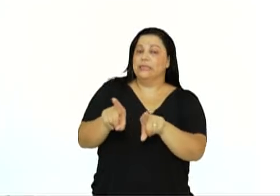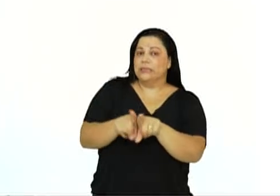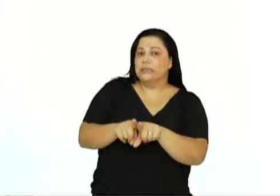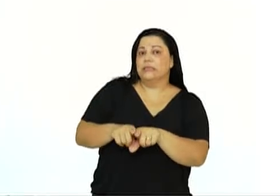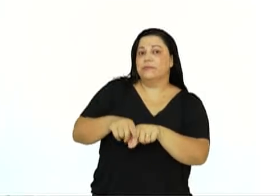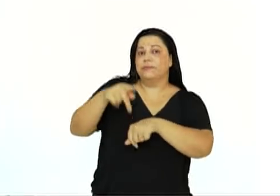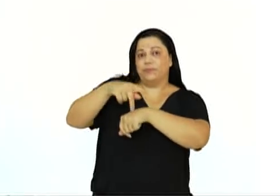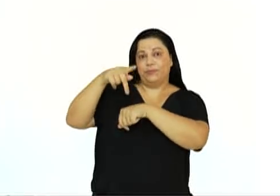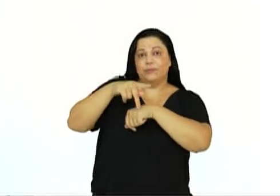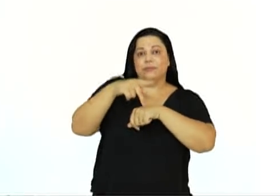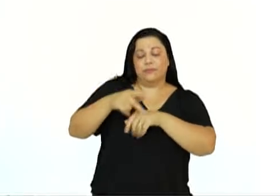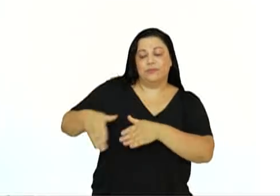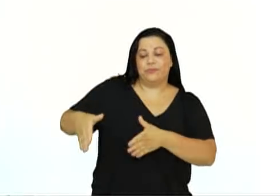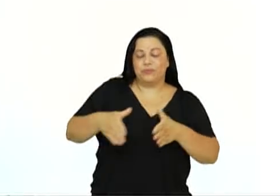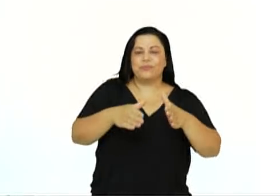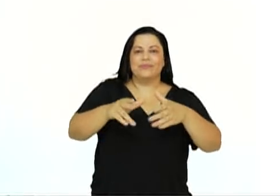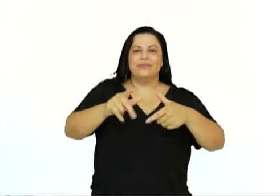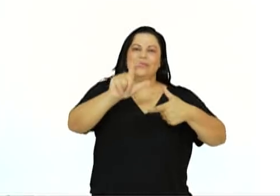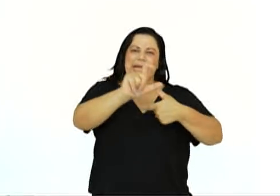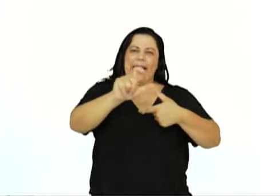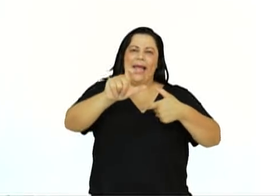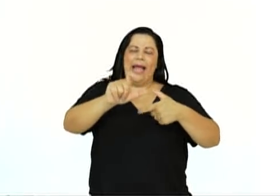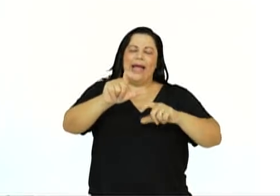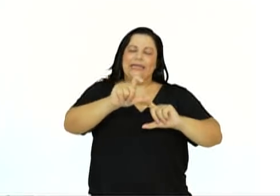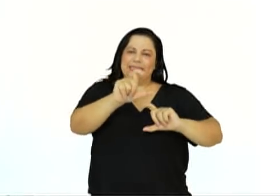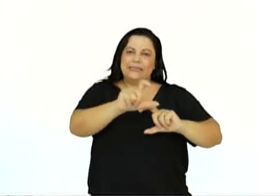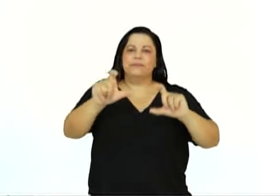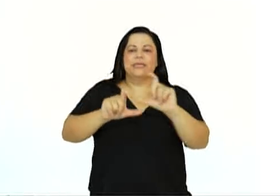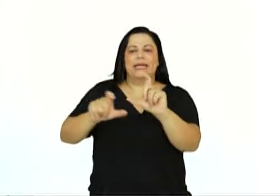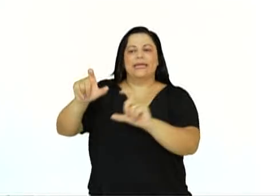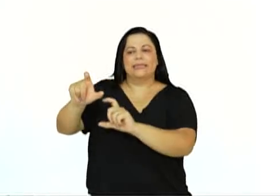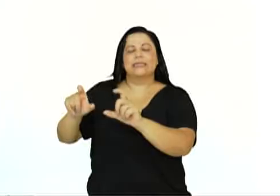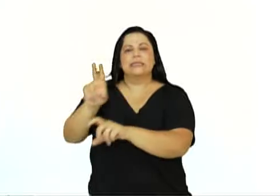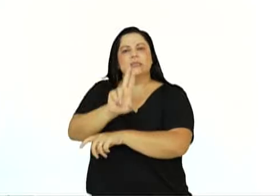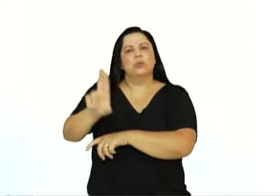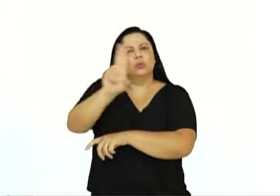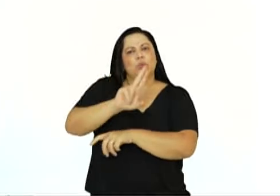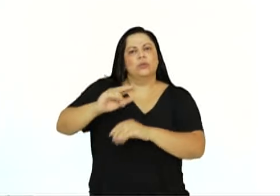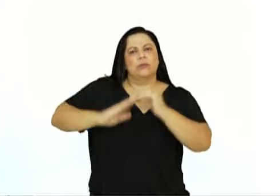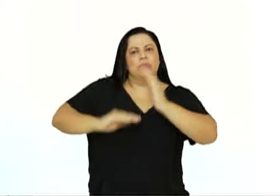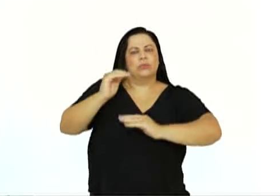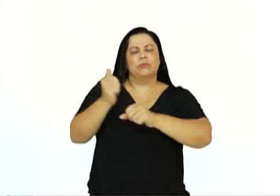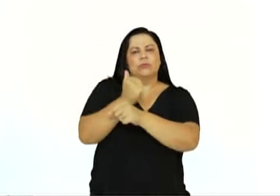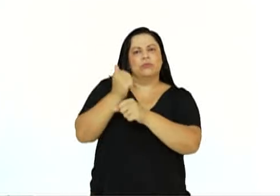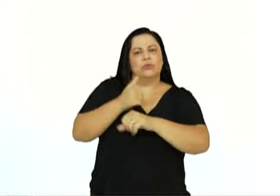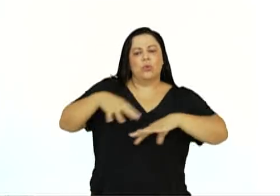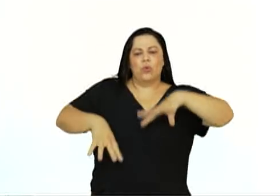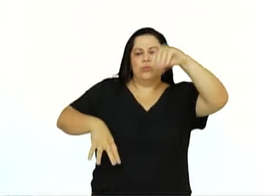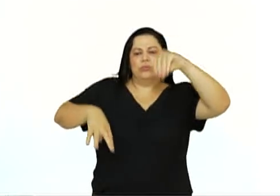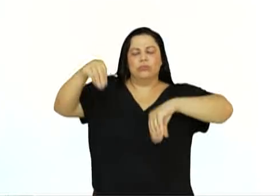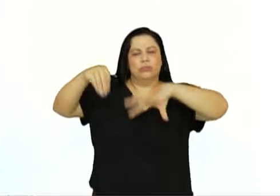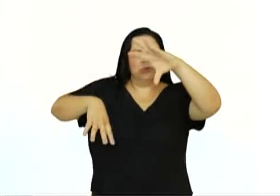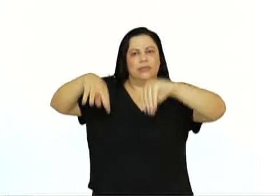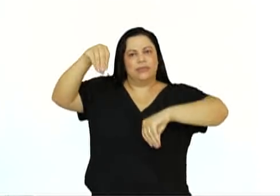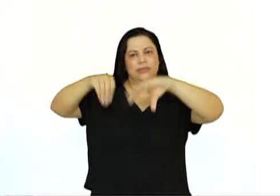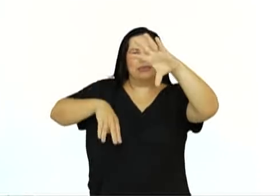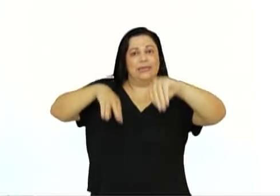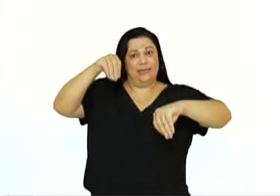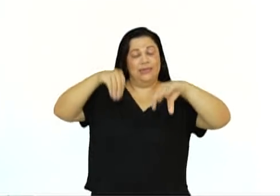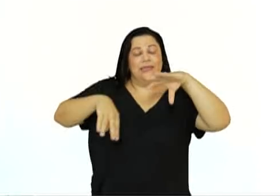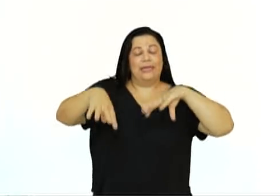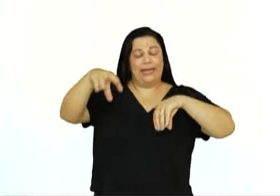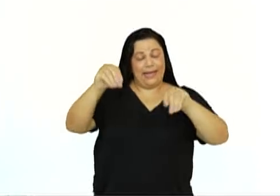do fim do Império Romano, ter sido utilizadas na construção dos castelos medievais na época do feudalismo, um conteúdo que